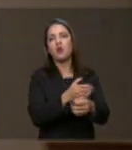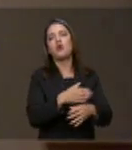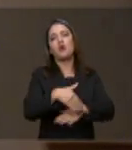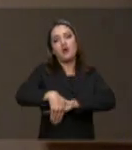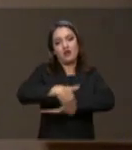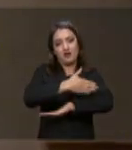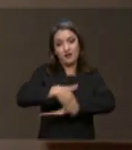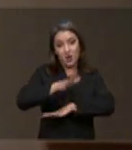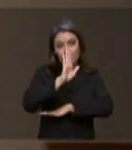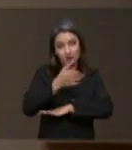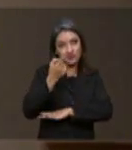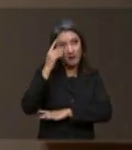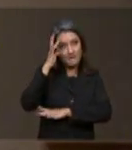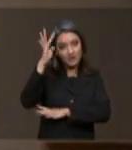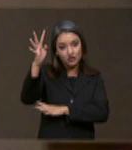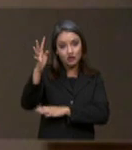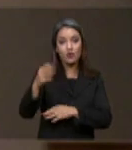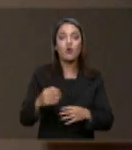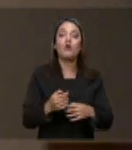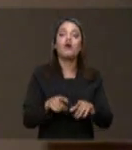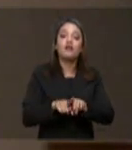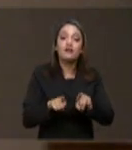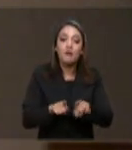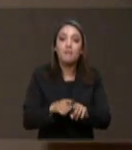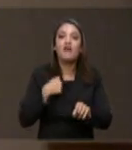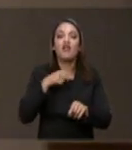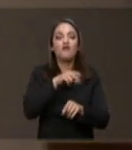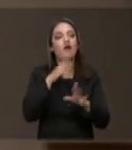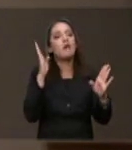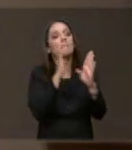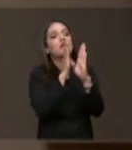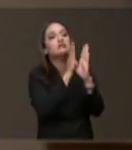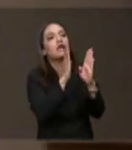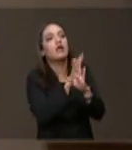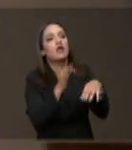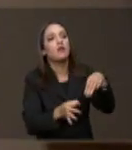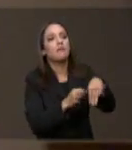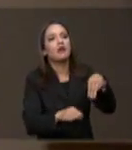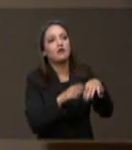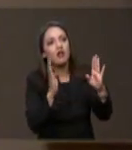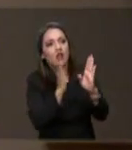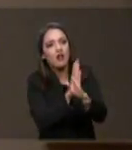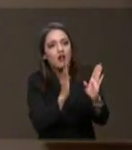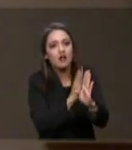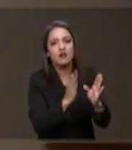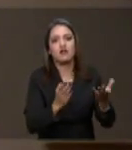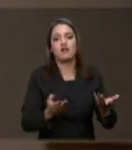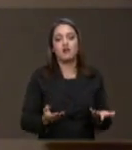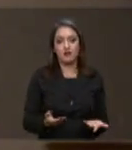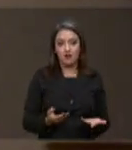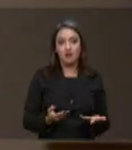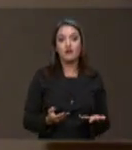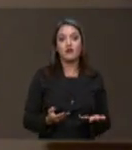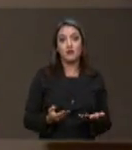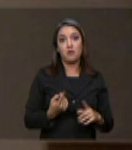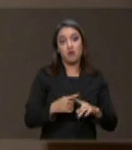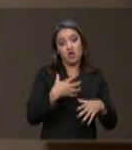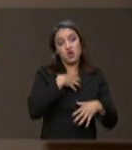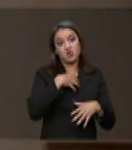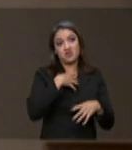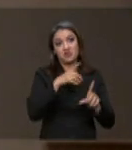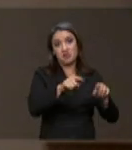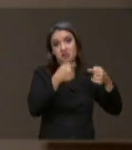rua além da afirmação de que perseguiria os ministros é curte se sentir